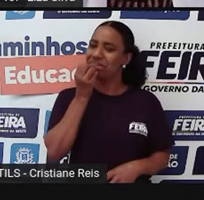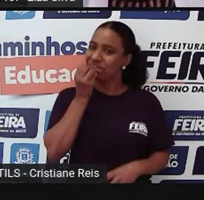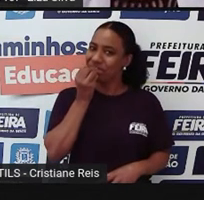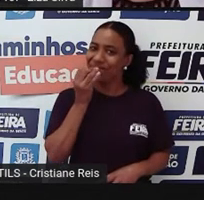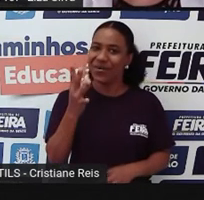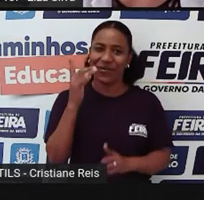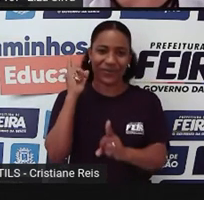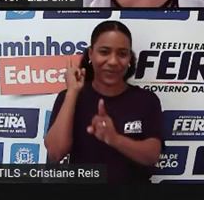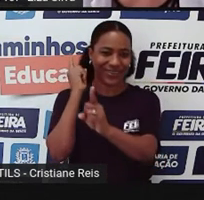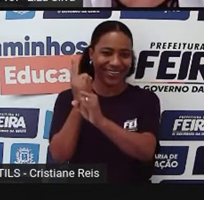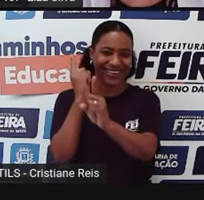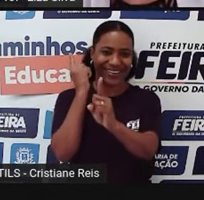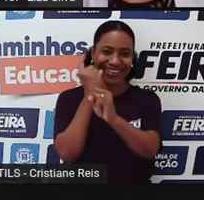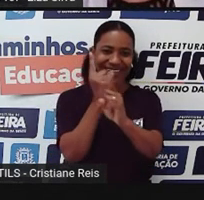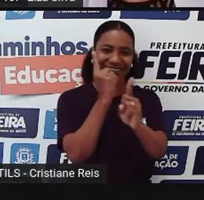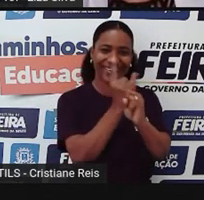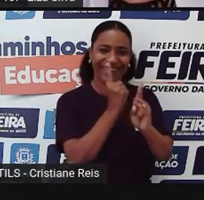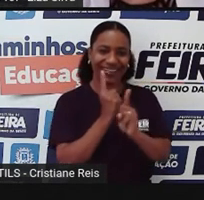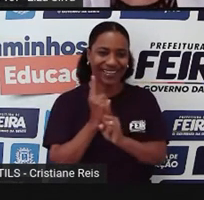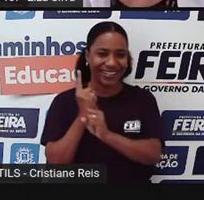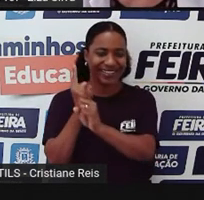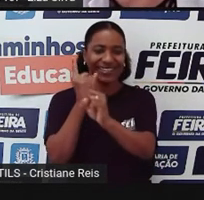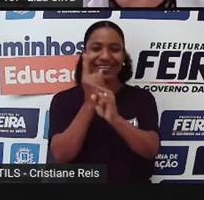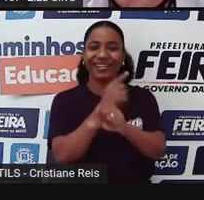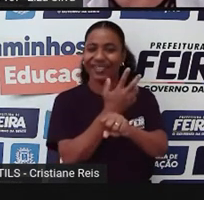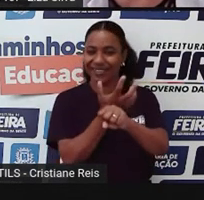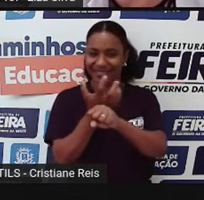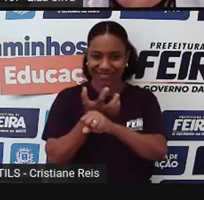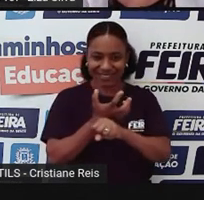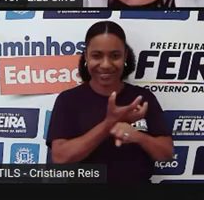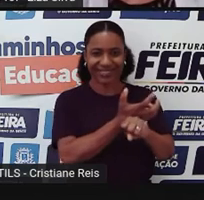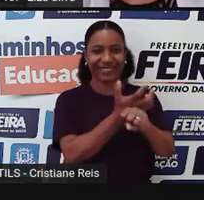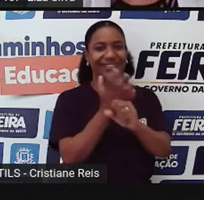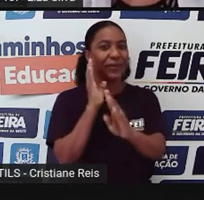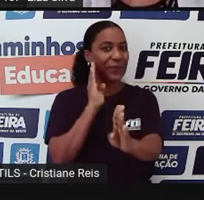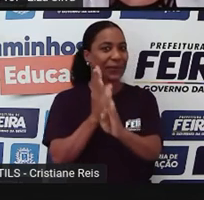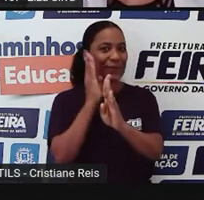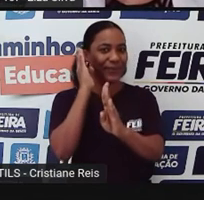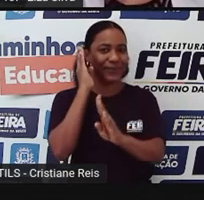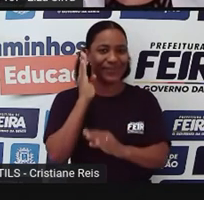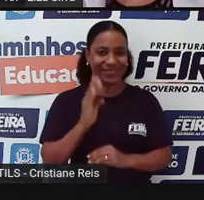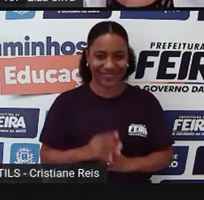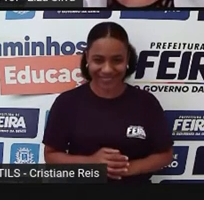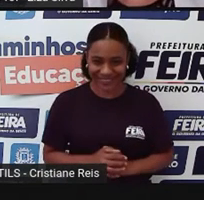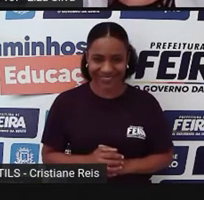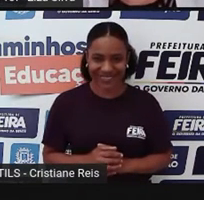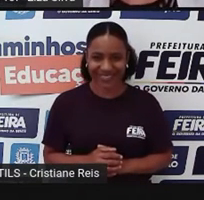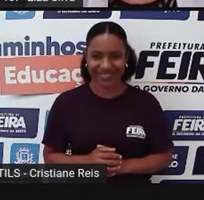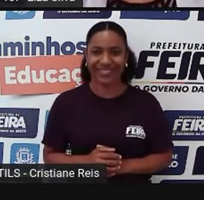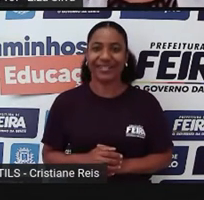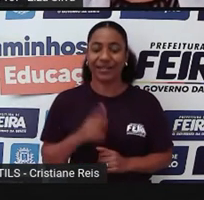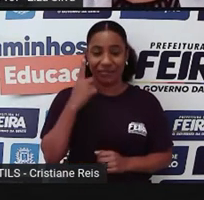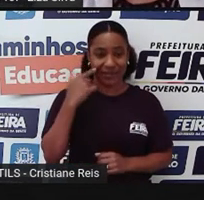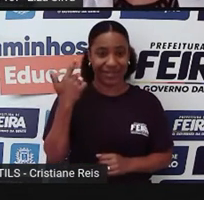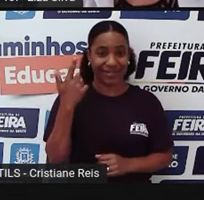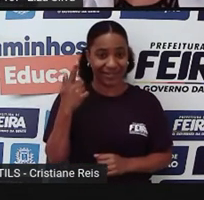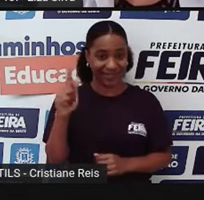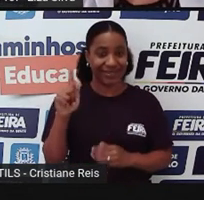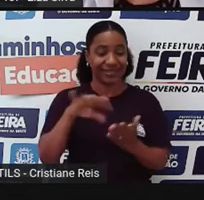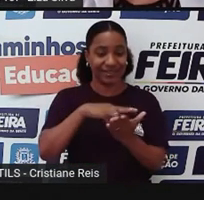encontrar todas as disciplinas escolares no nosso caso a palavra arte de ordem no nível